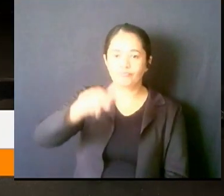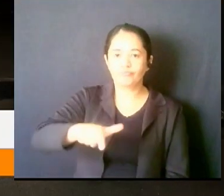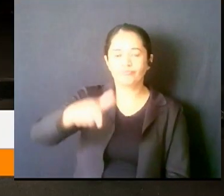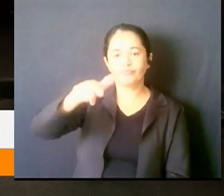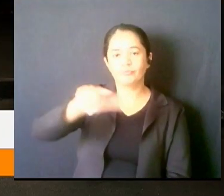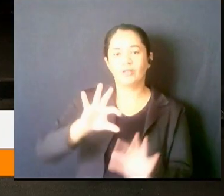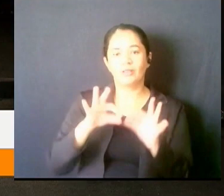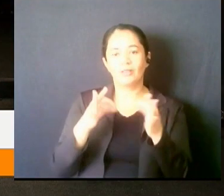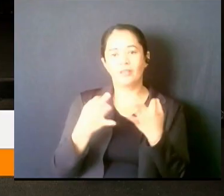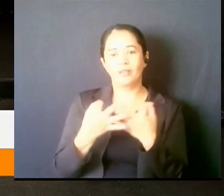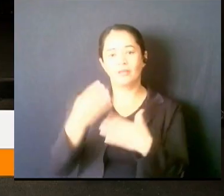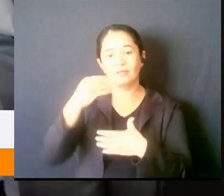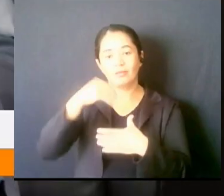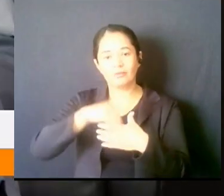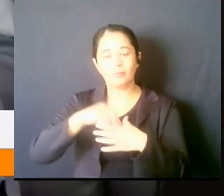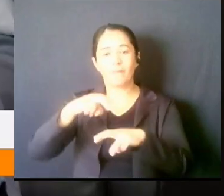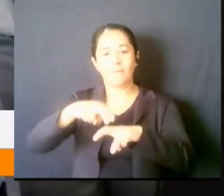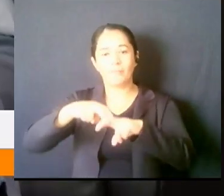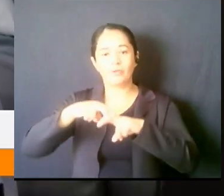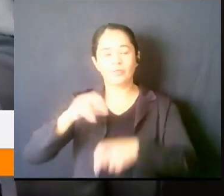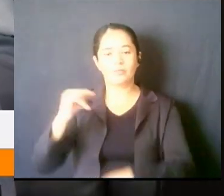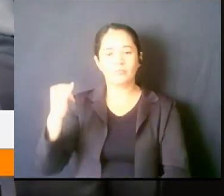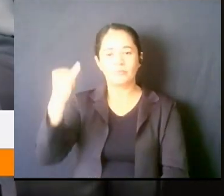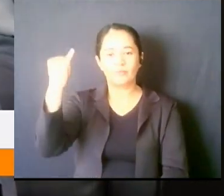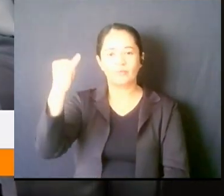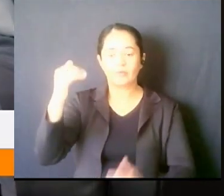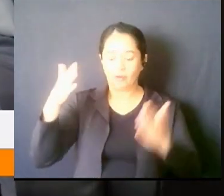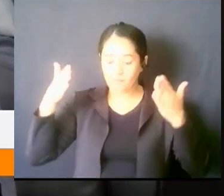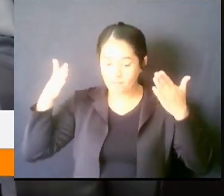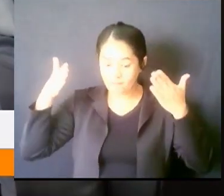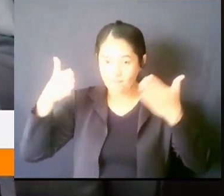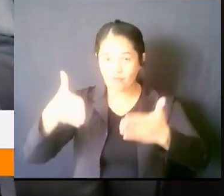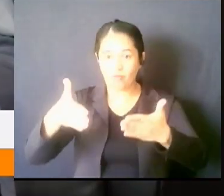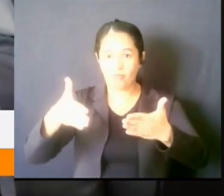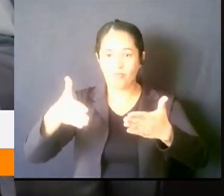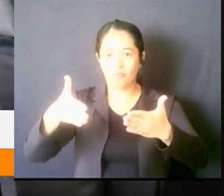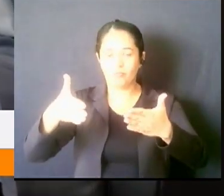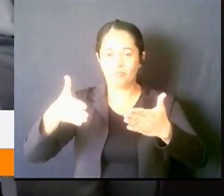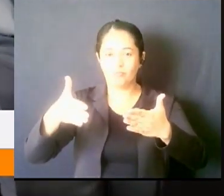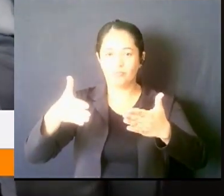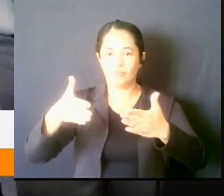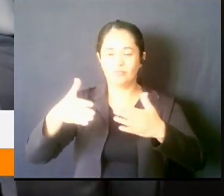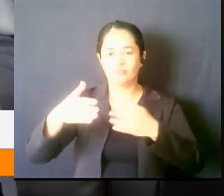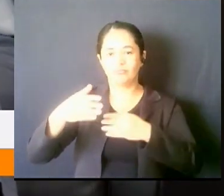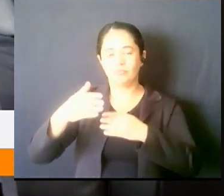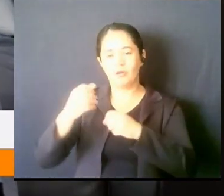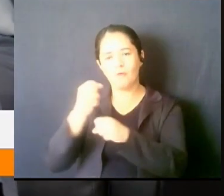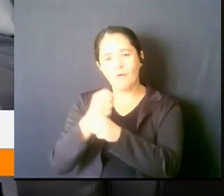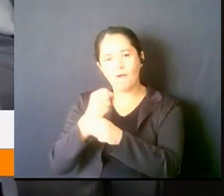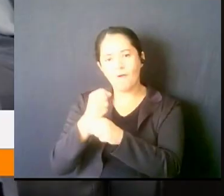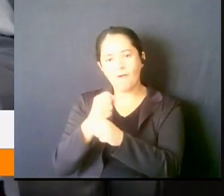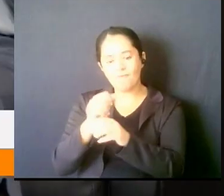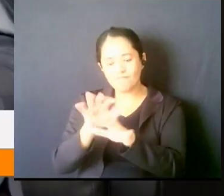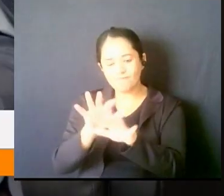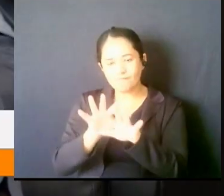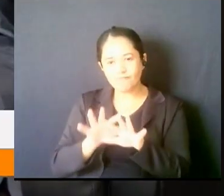ter um foco muito grande na construção de espaços